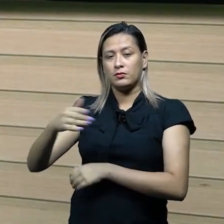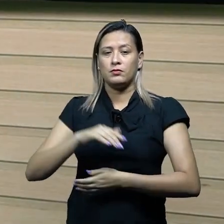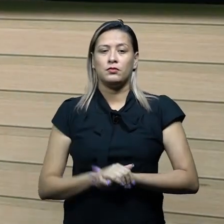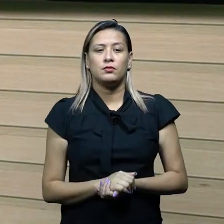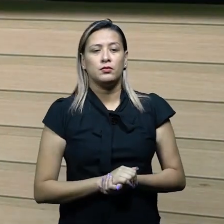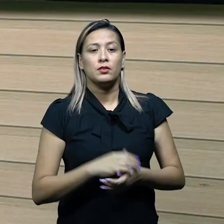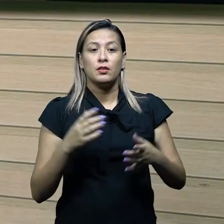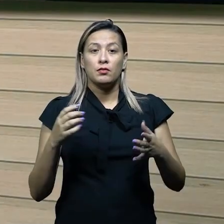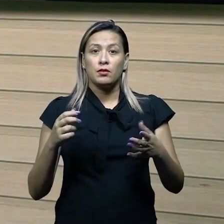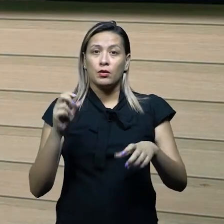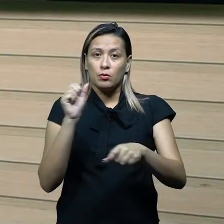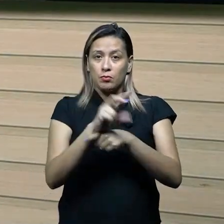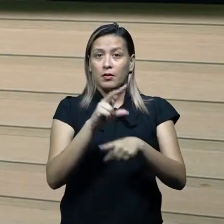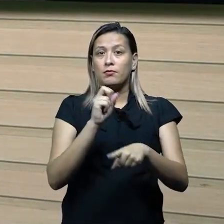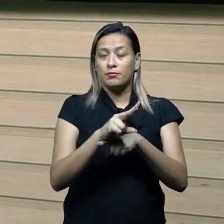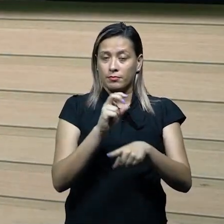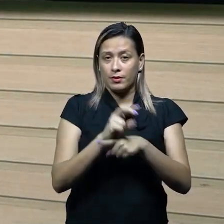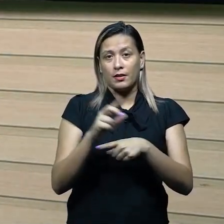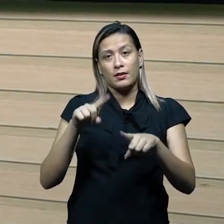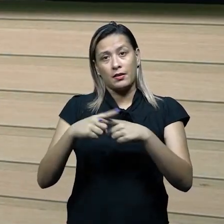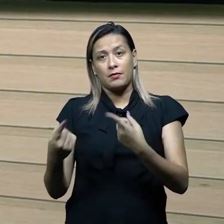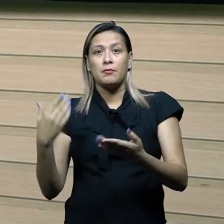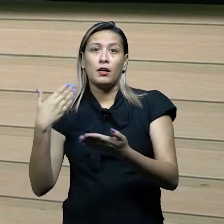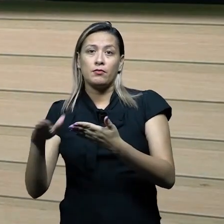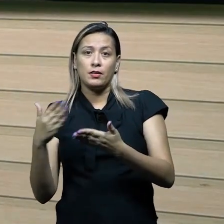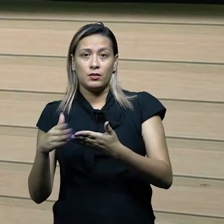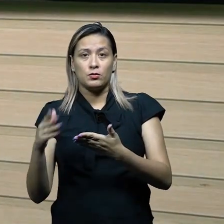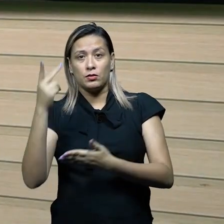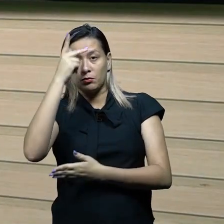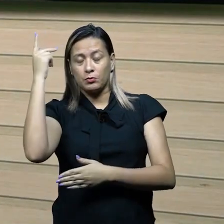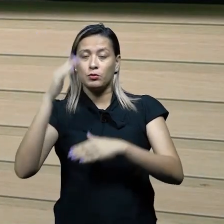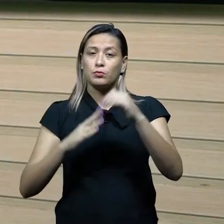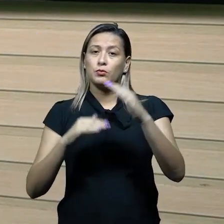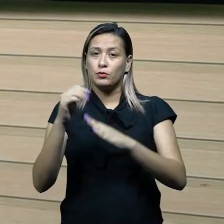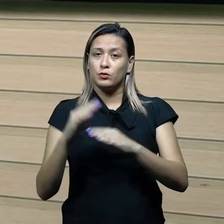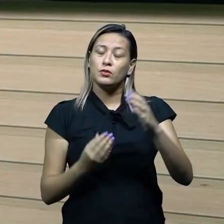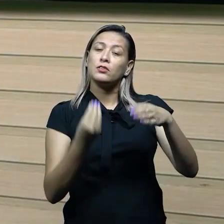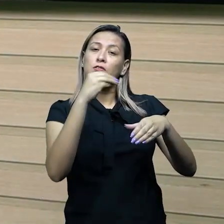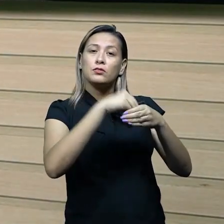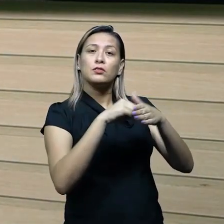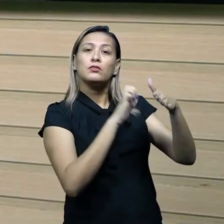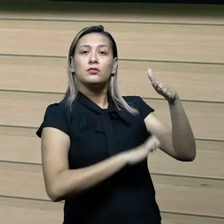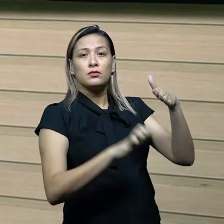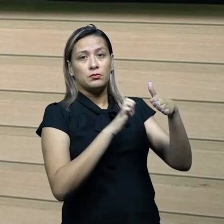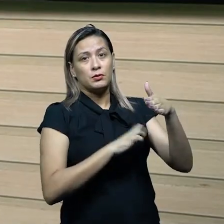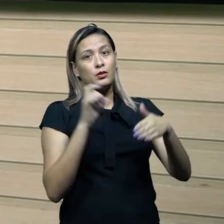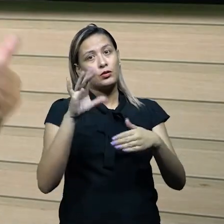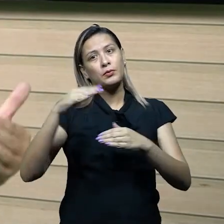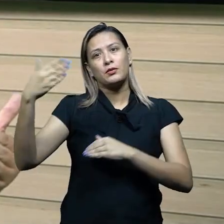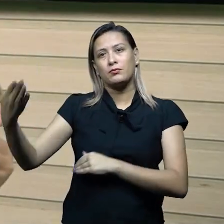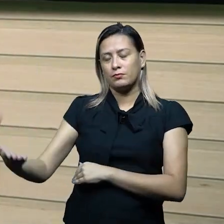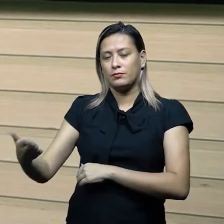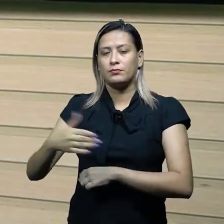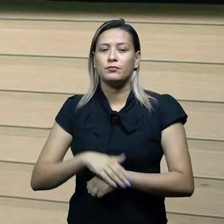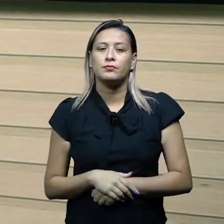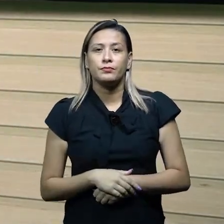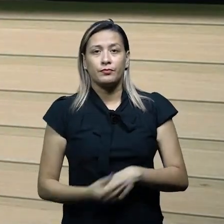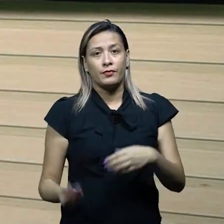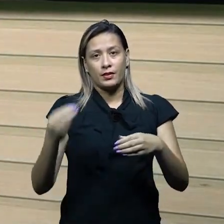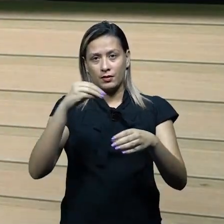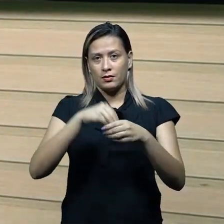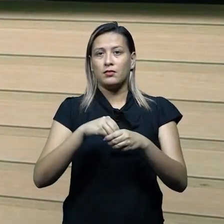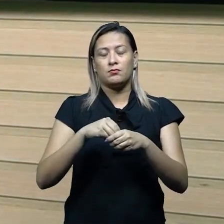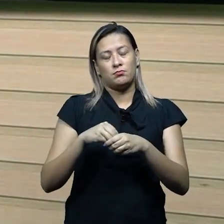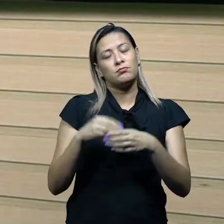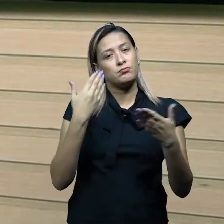vou propagar uma vaga, só que eu vou excluir quem já está dentro da minha empresa. Eu só vou colocar essa vaga para quem está fora. Ou seja, quem